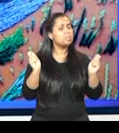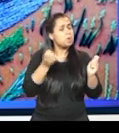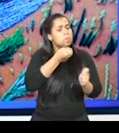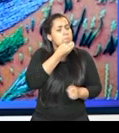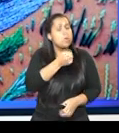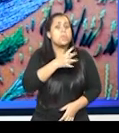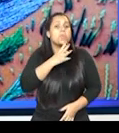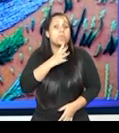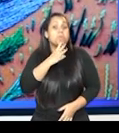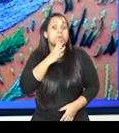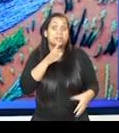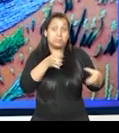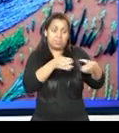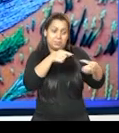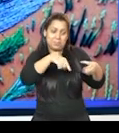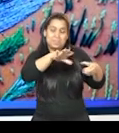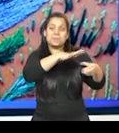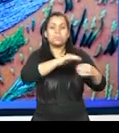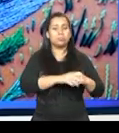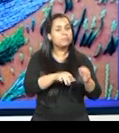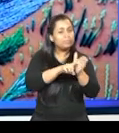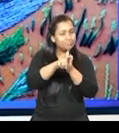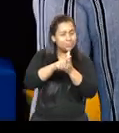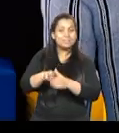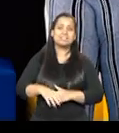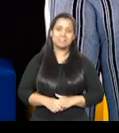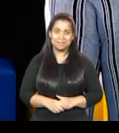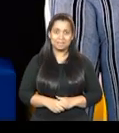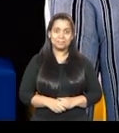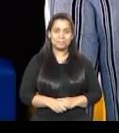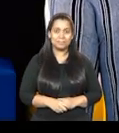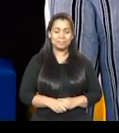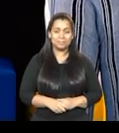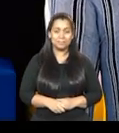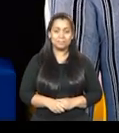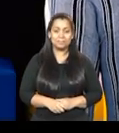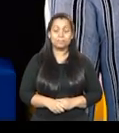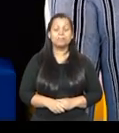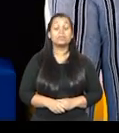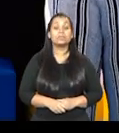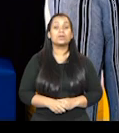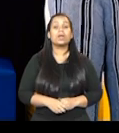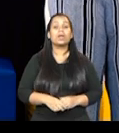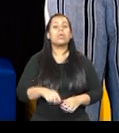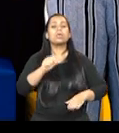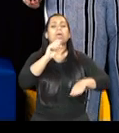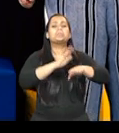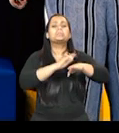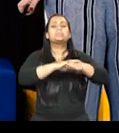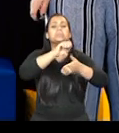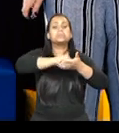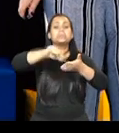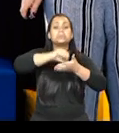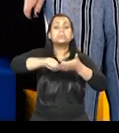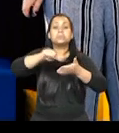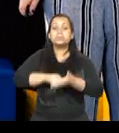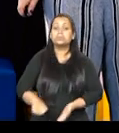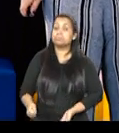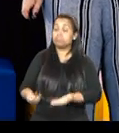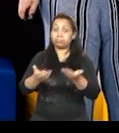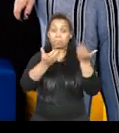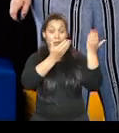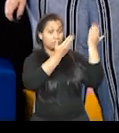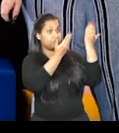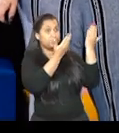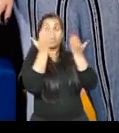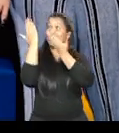a fundo o trabalho desse grupo. Pesquisem. O autor desse poema é Manuel de Barros.